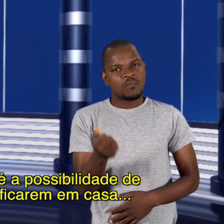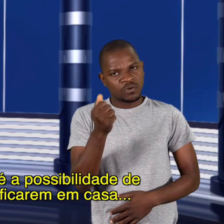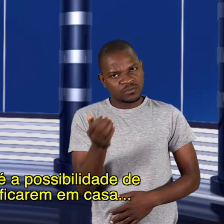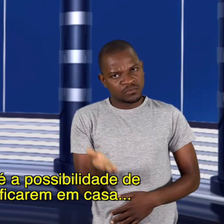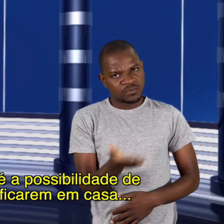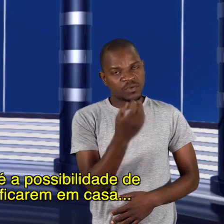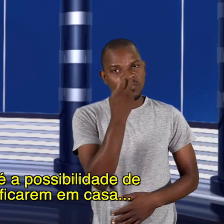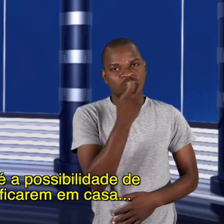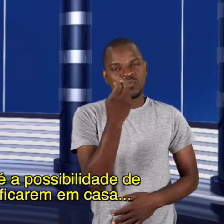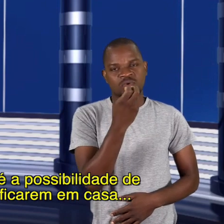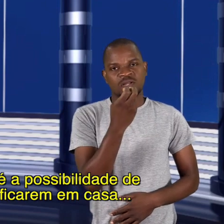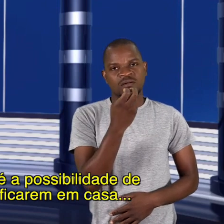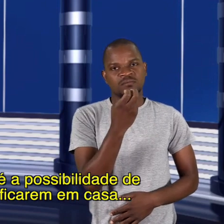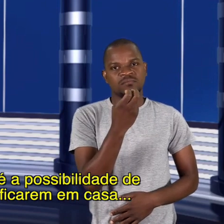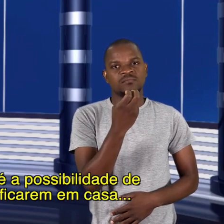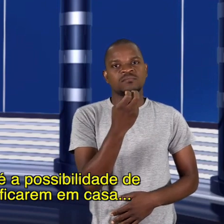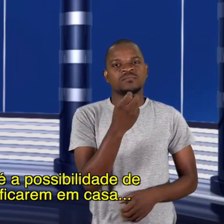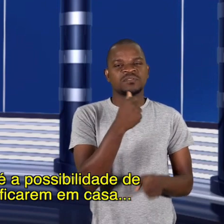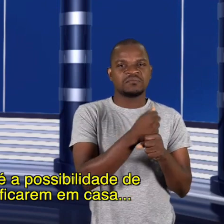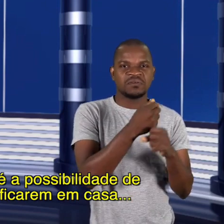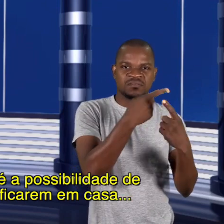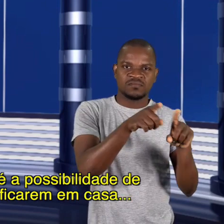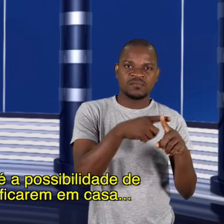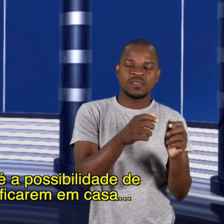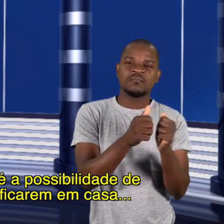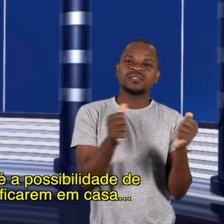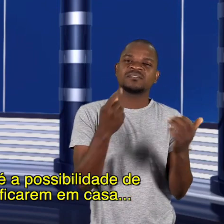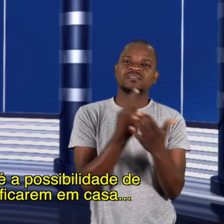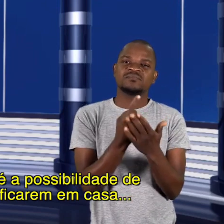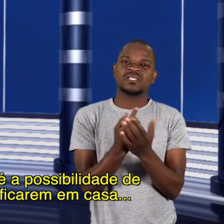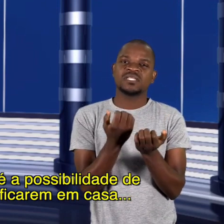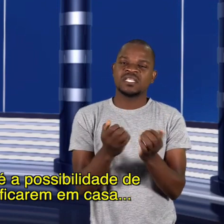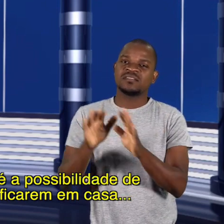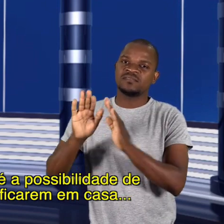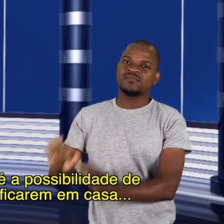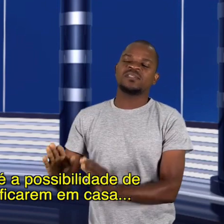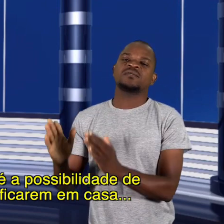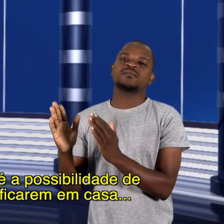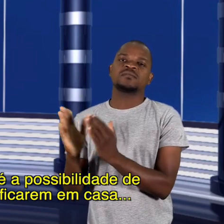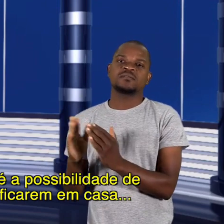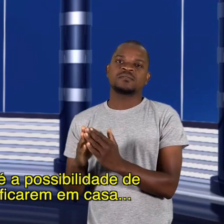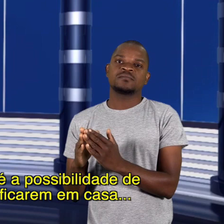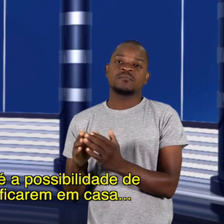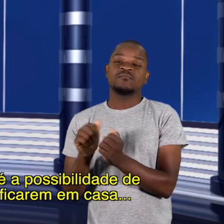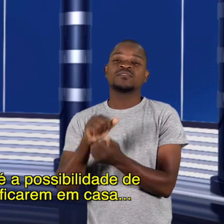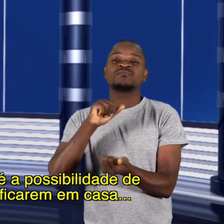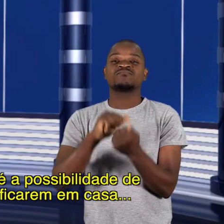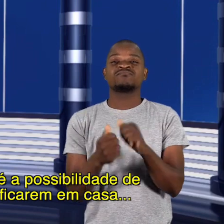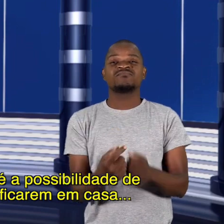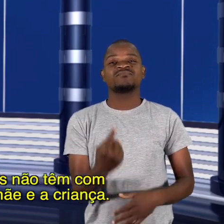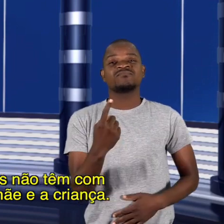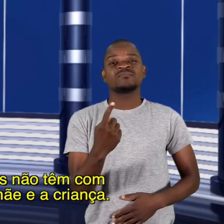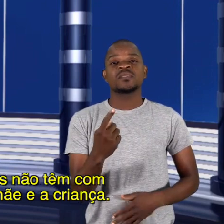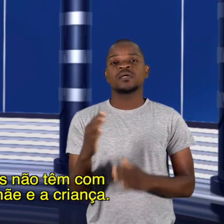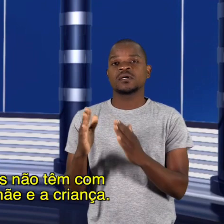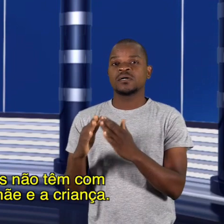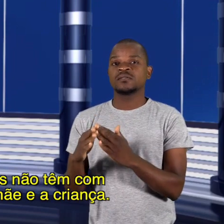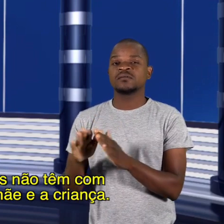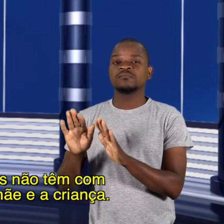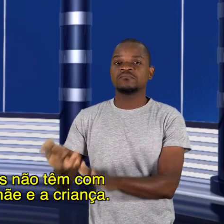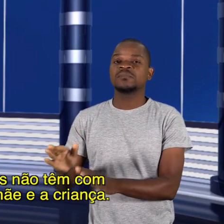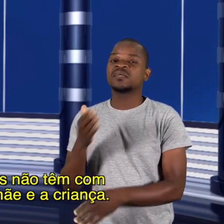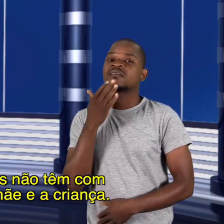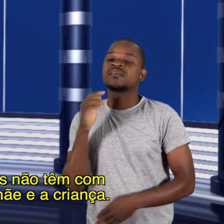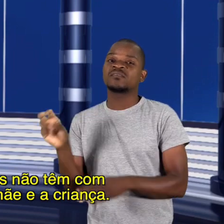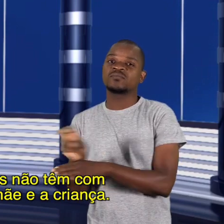qual seria a possibilidade, neste caso, de elas, ok, irem buscar o sustento, mas a criança ter que ficar em casa. Mas, depois, nós temos um outro